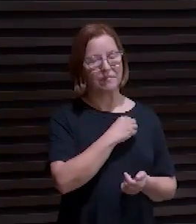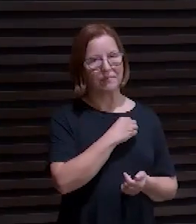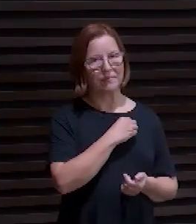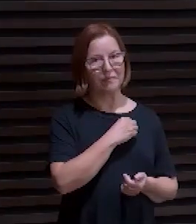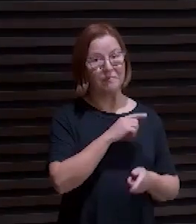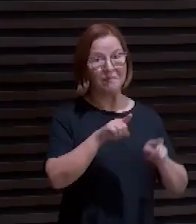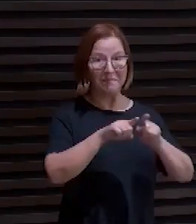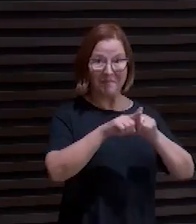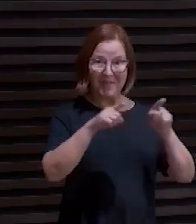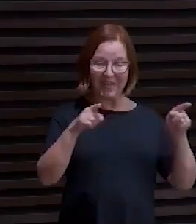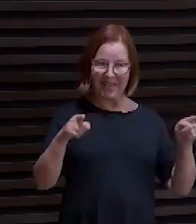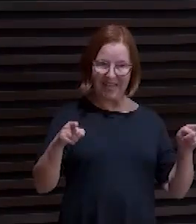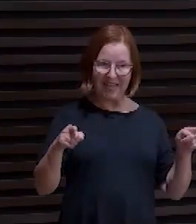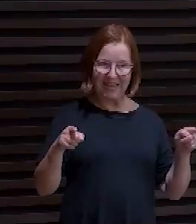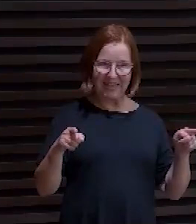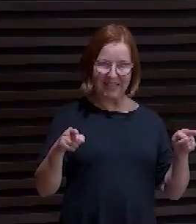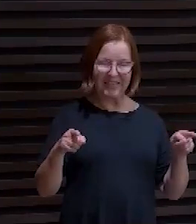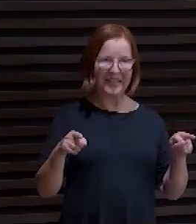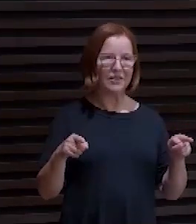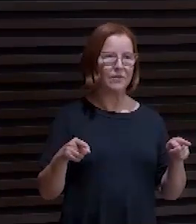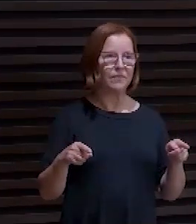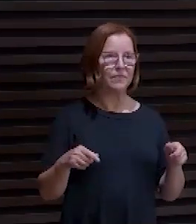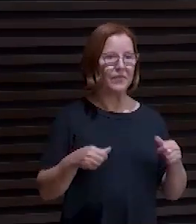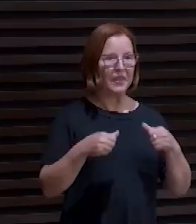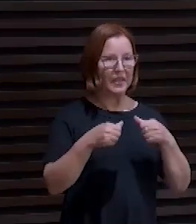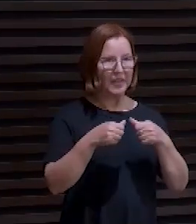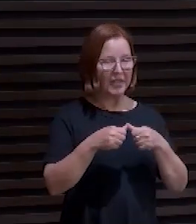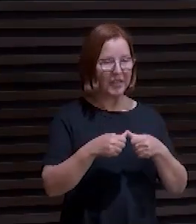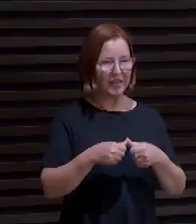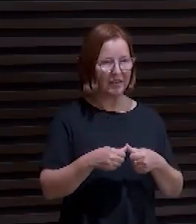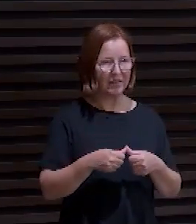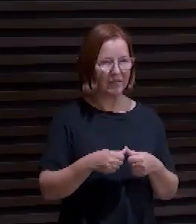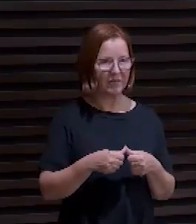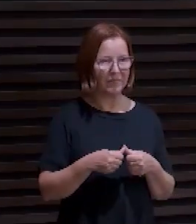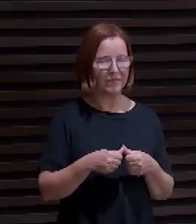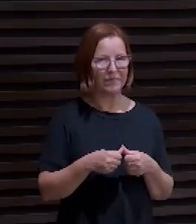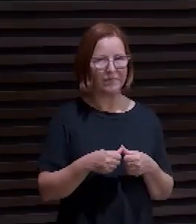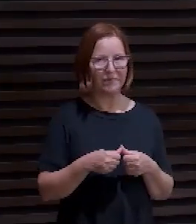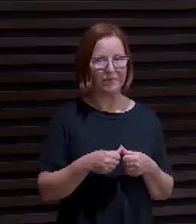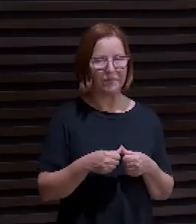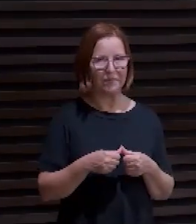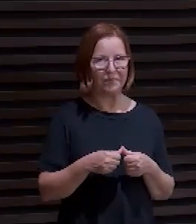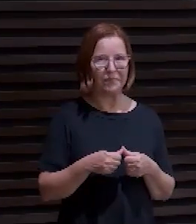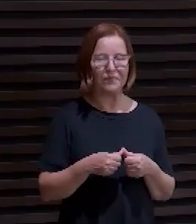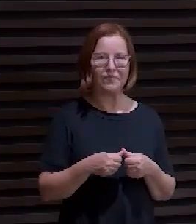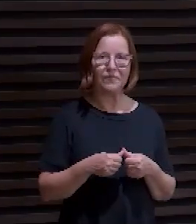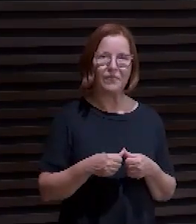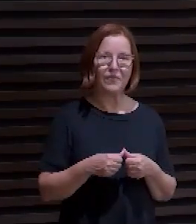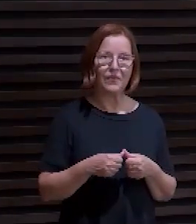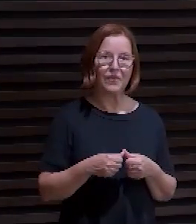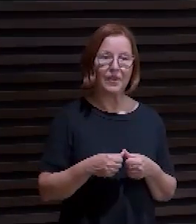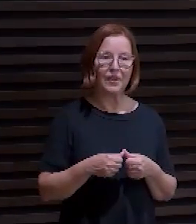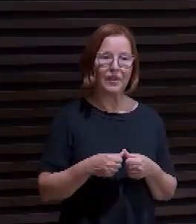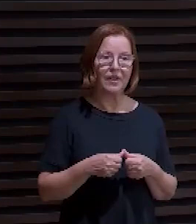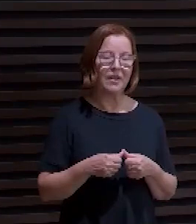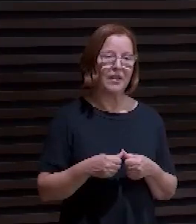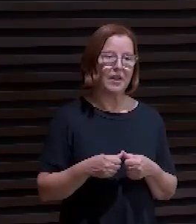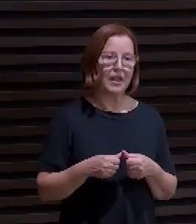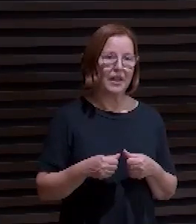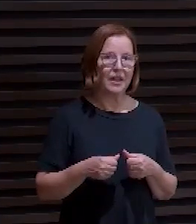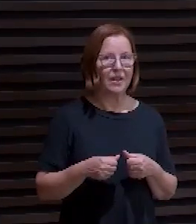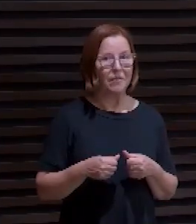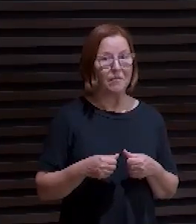No entanto, este é precisamente o ponto do qualificador: sem pecado.